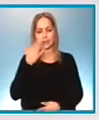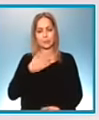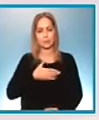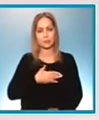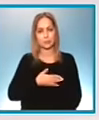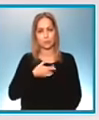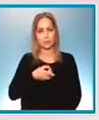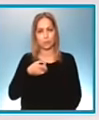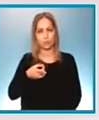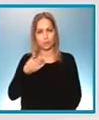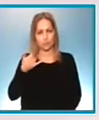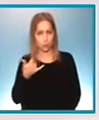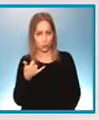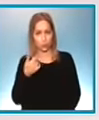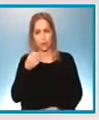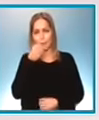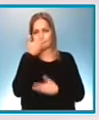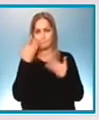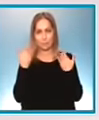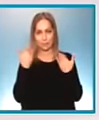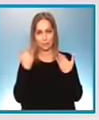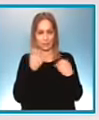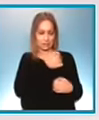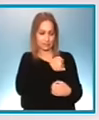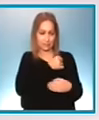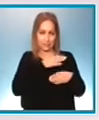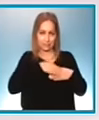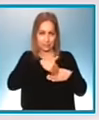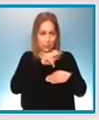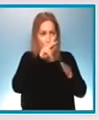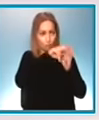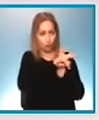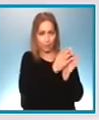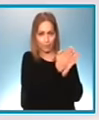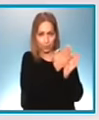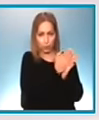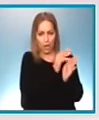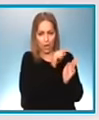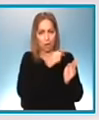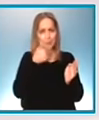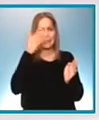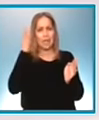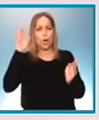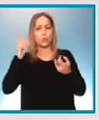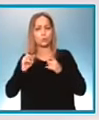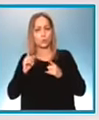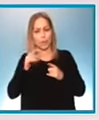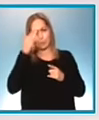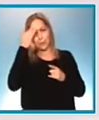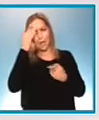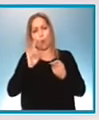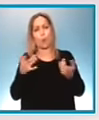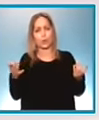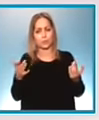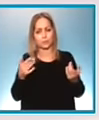de primavera, em que saiu de casa para ir para a escola, como sempre? O que é que aconteceu nessa manhã? Quais são as suas memórias dessa